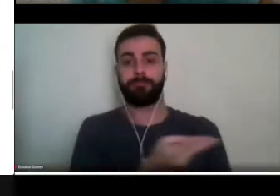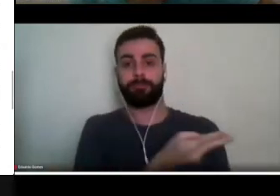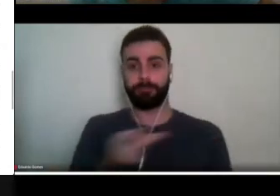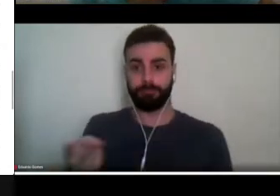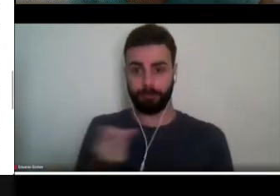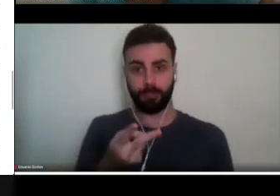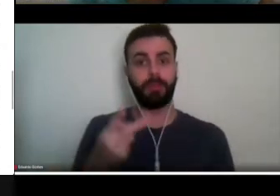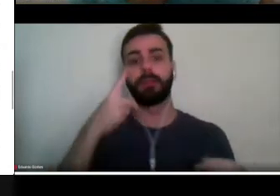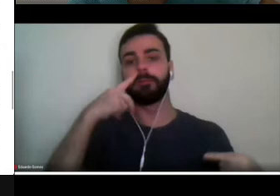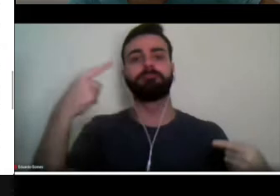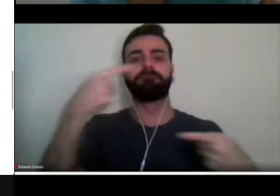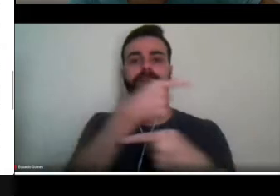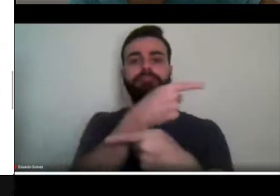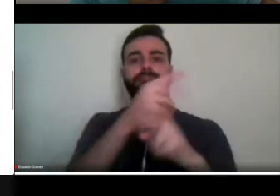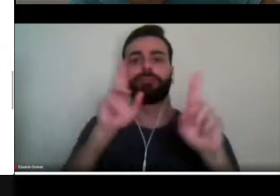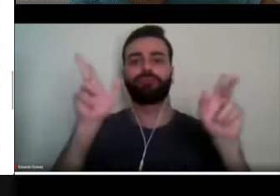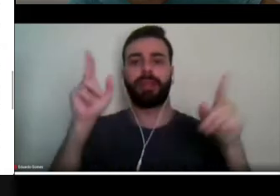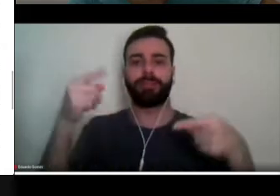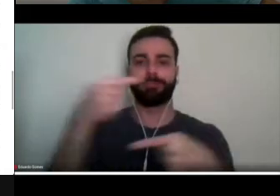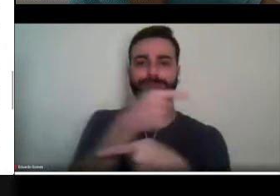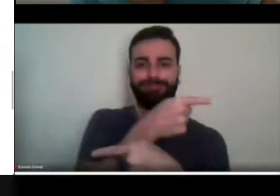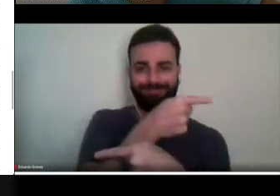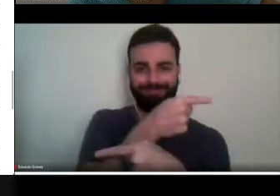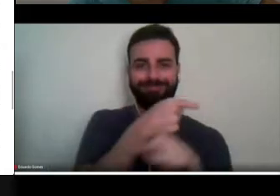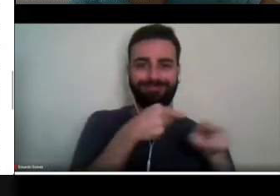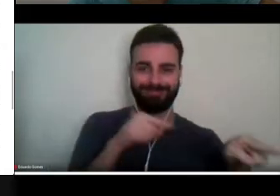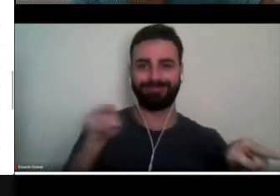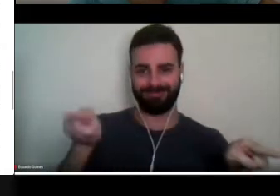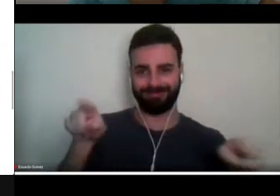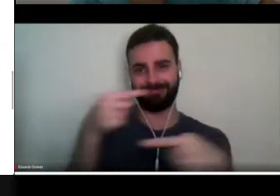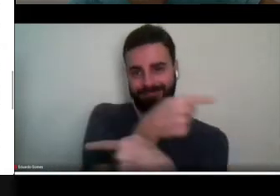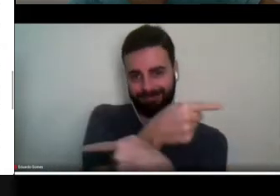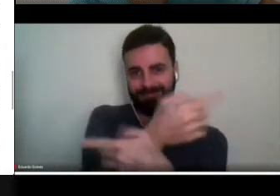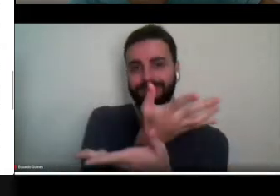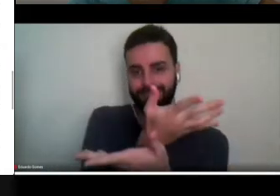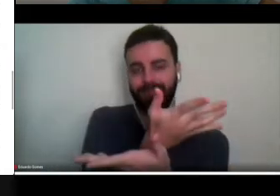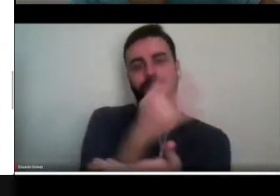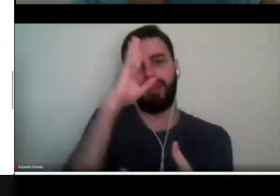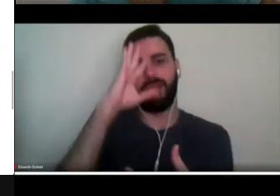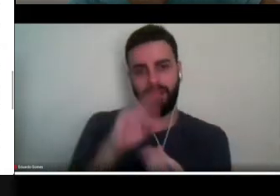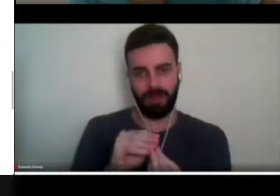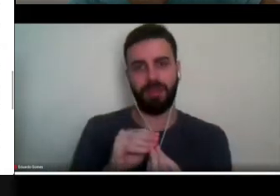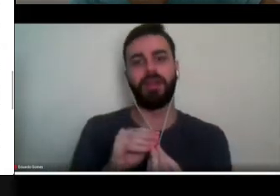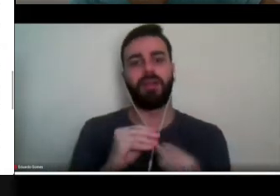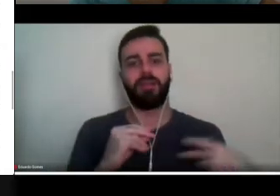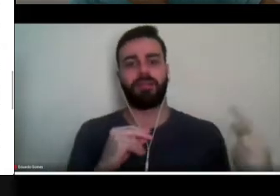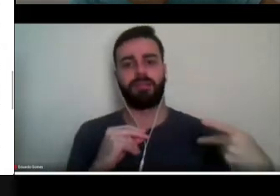a velocidade diminui em módulo.